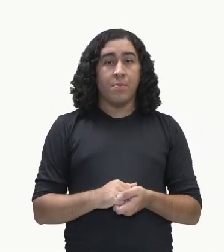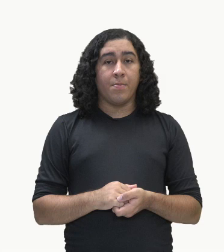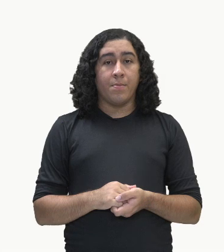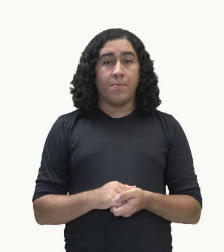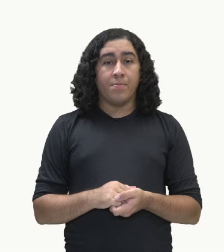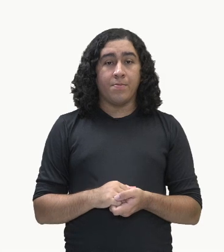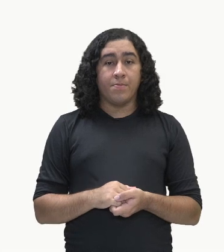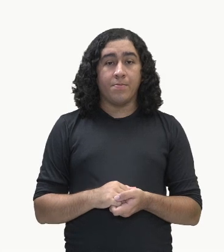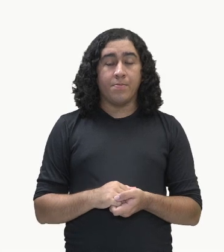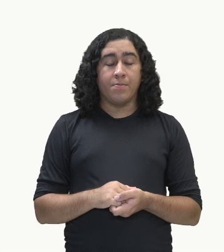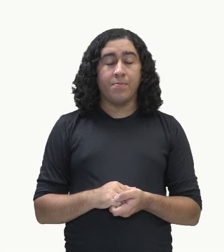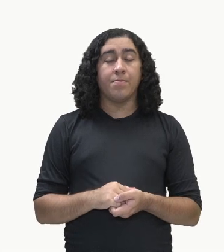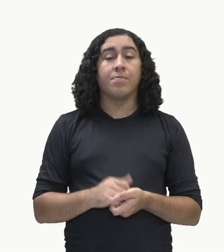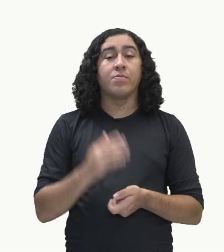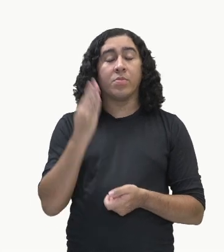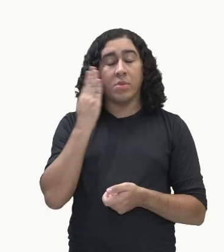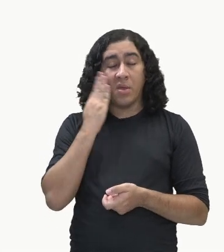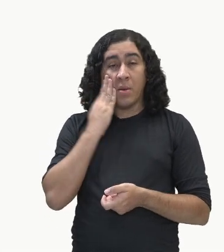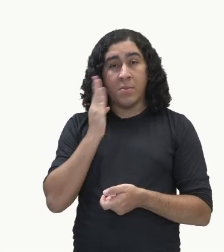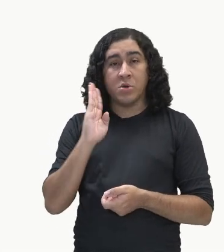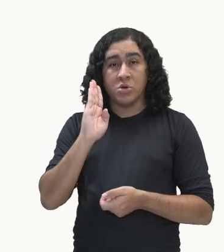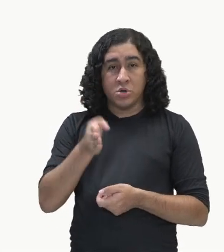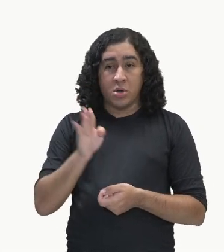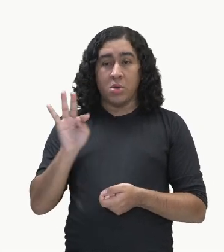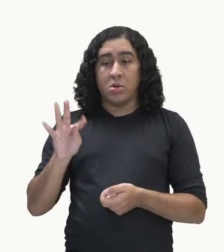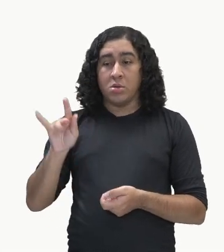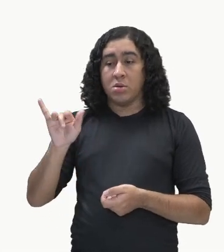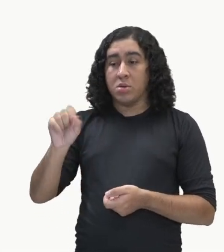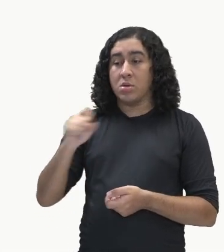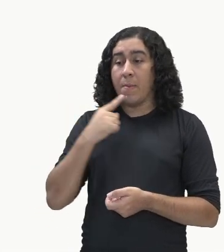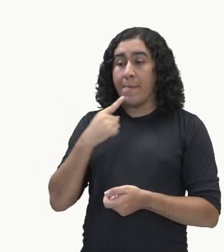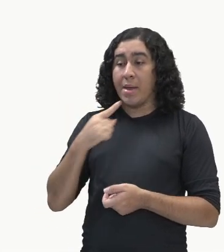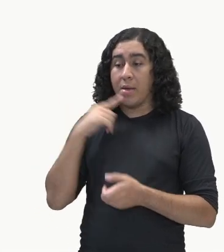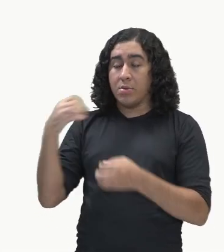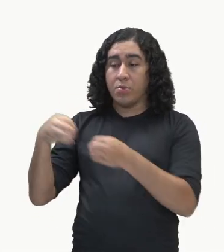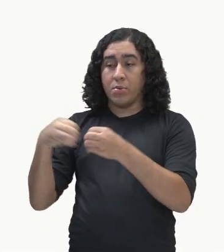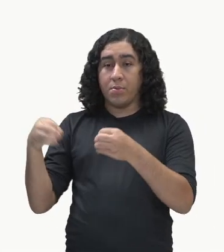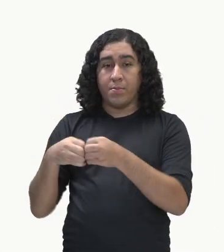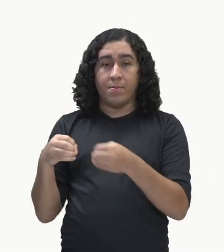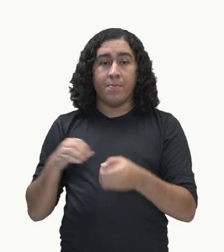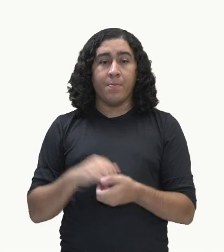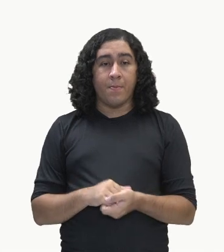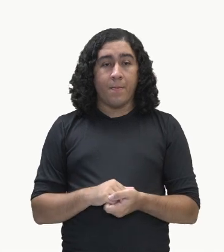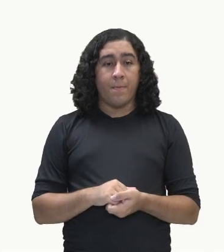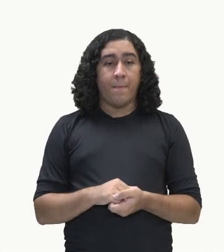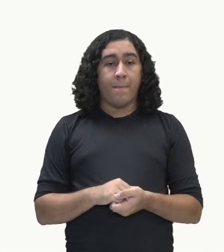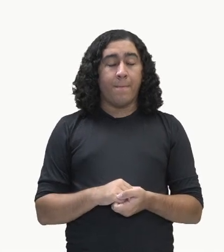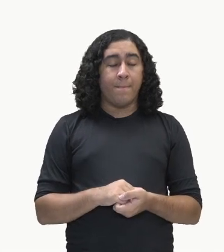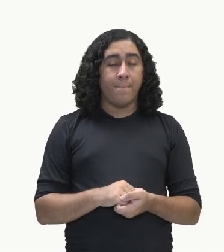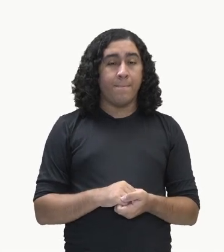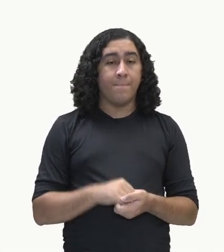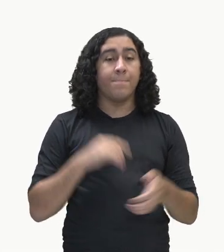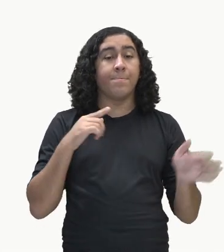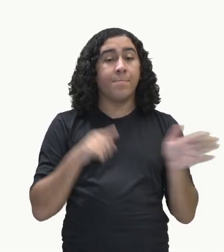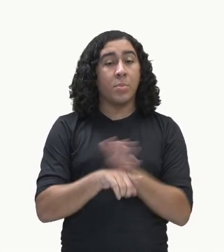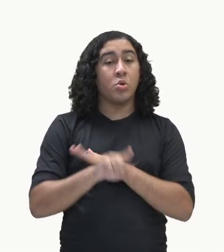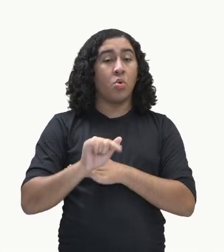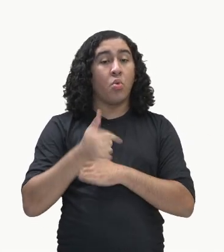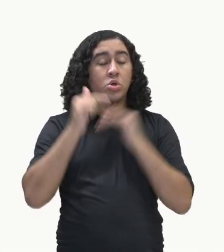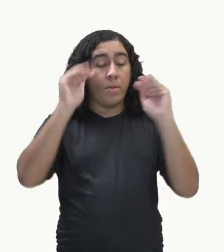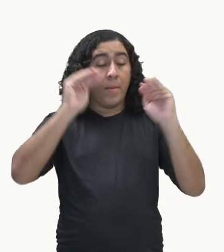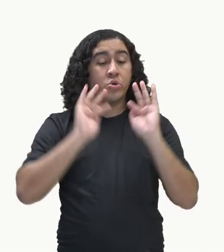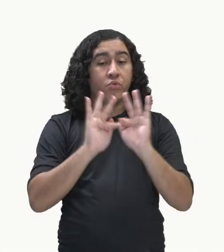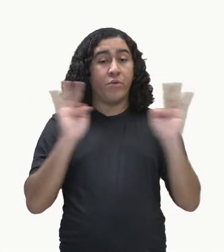você ouvir o this, já sabe que eu estou me referindo a algo próximo do falante. Pergunta então, yes, I